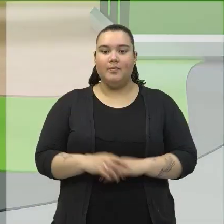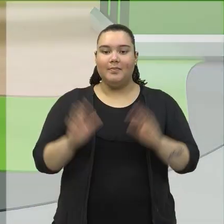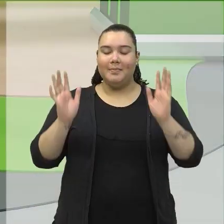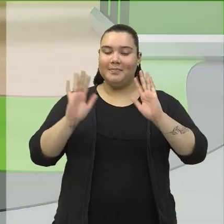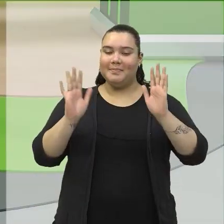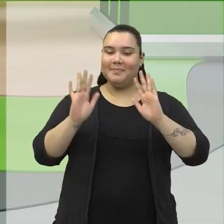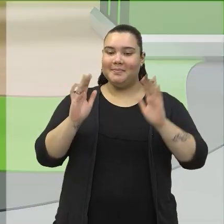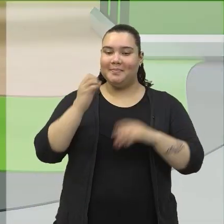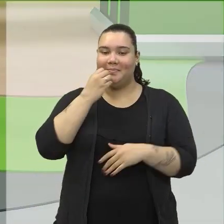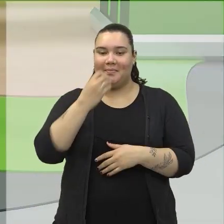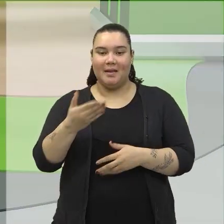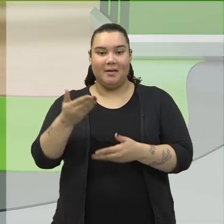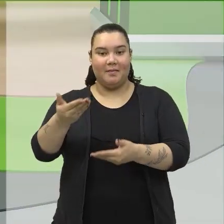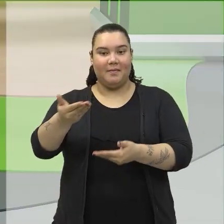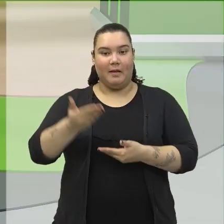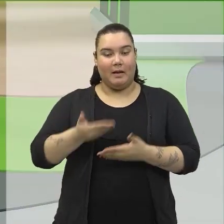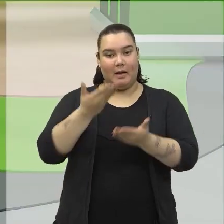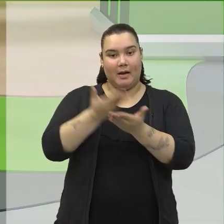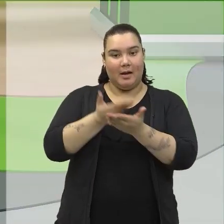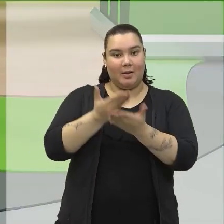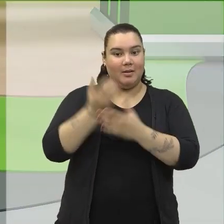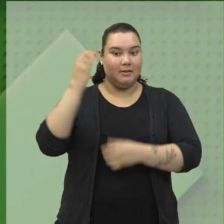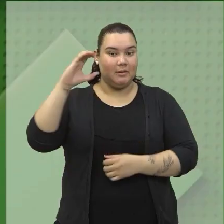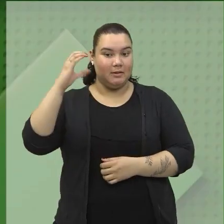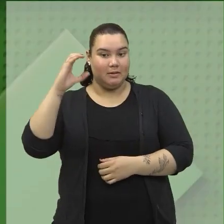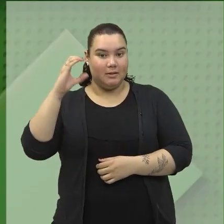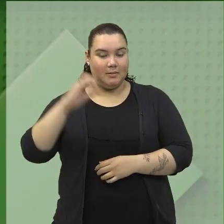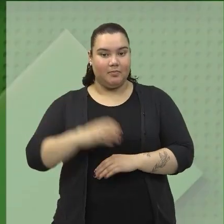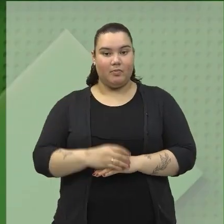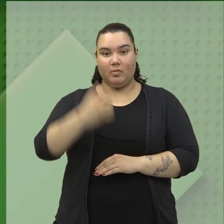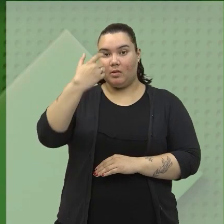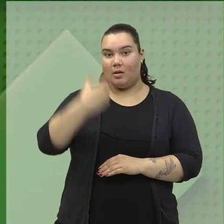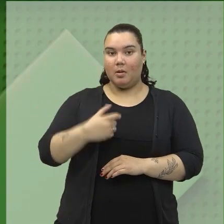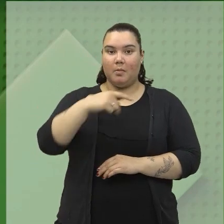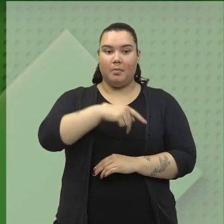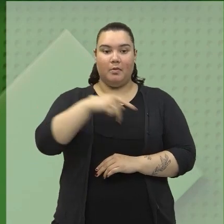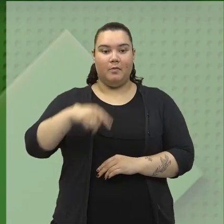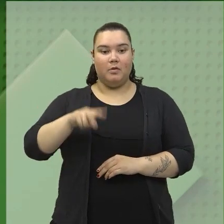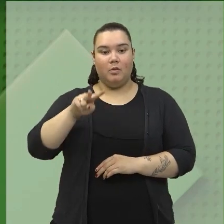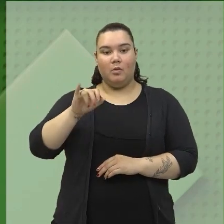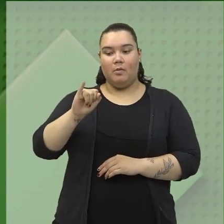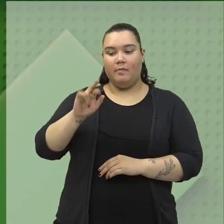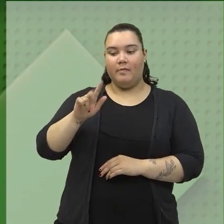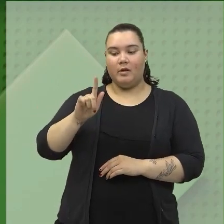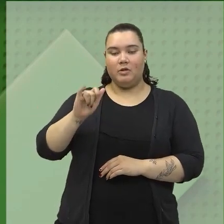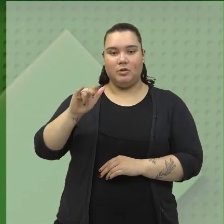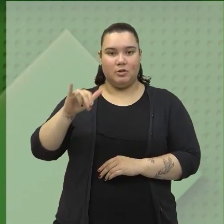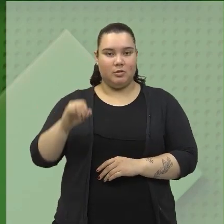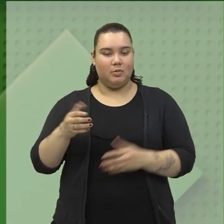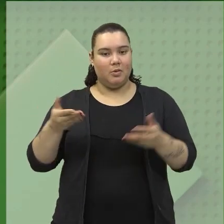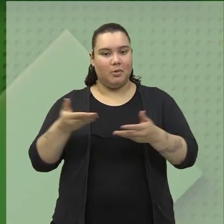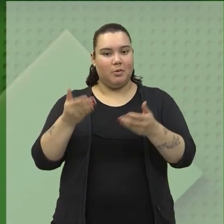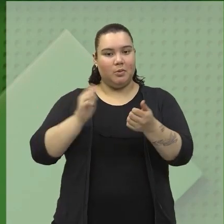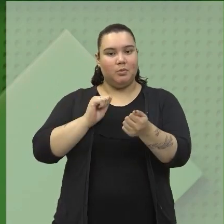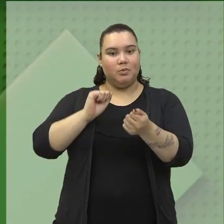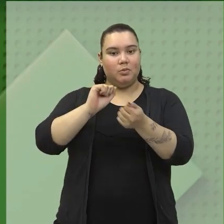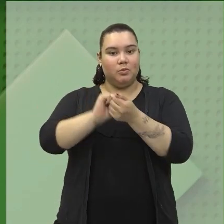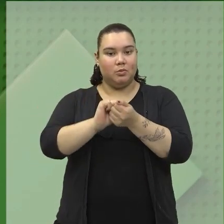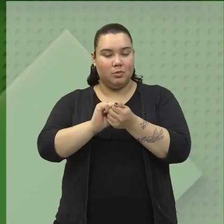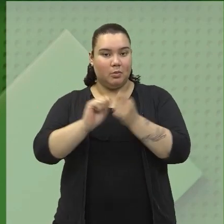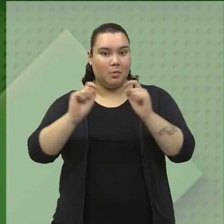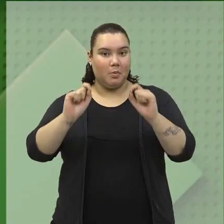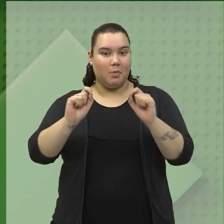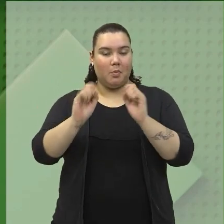Olá, sejam todos muito bem-vindos a mais uma aula de ciências. Eu sou o professor Virgílio Guedes e a partir de agora vocês vão acompanhar comigo aí o